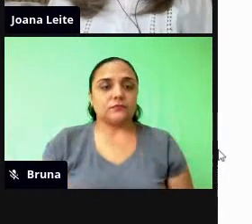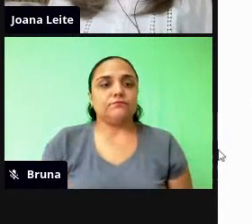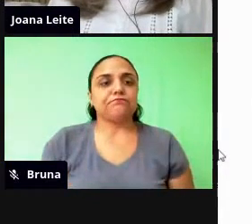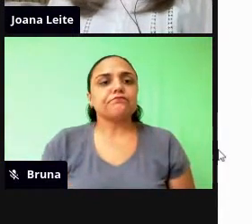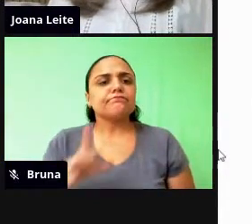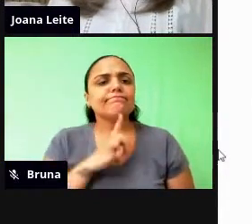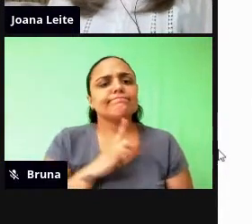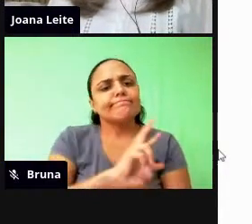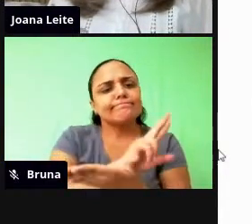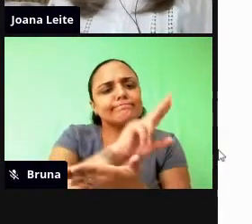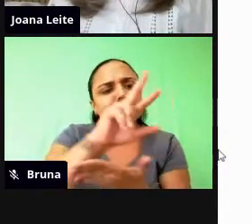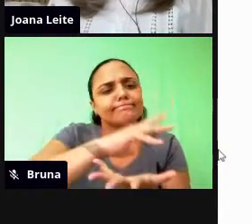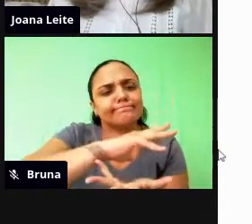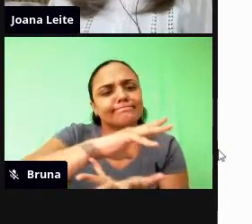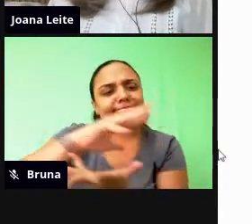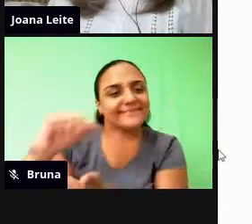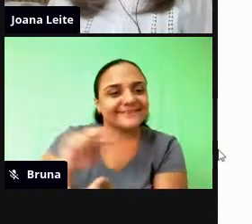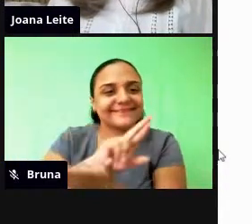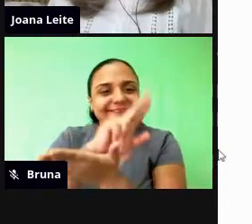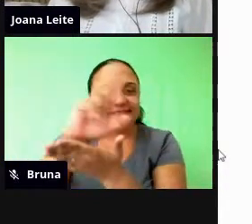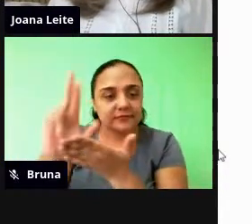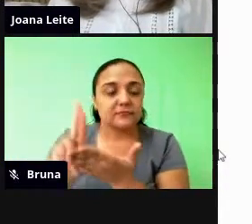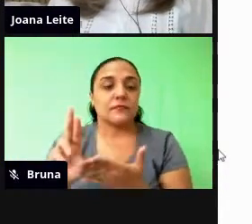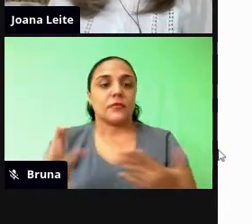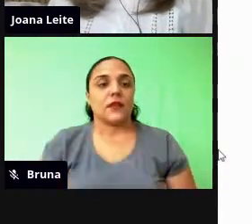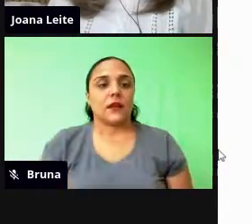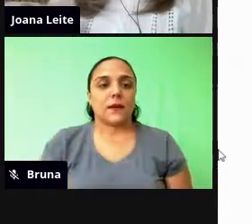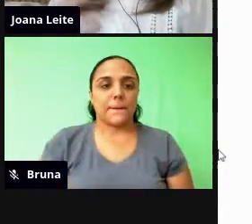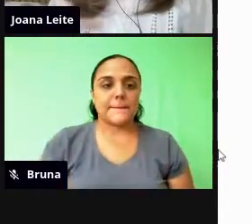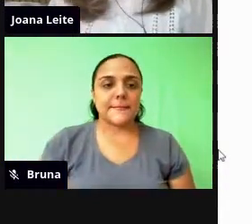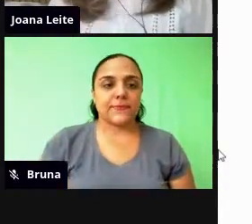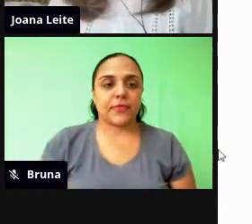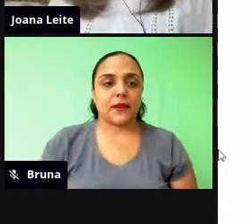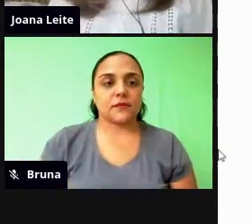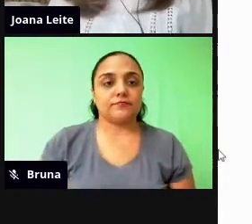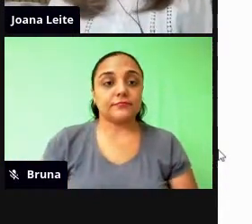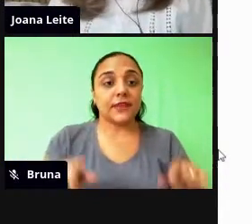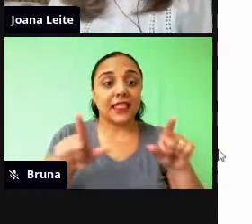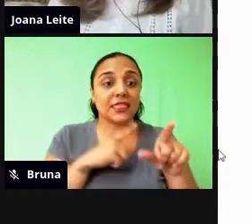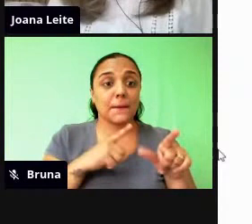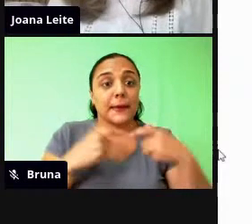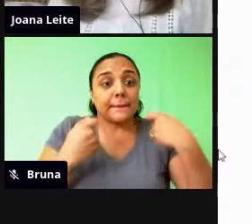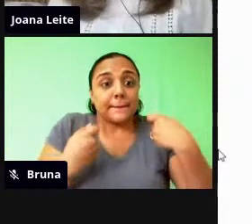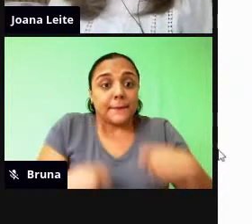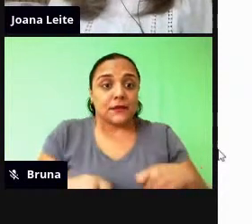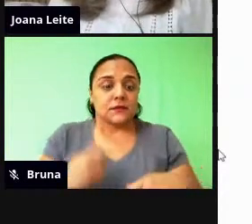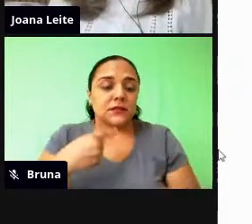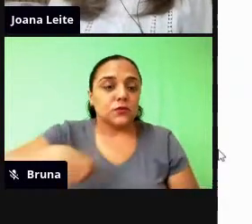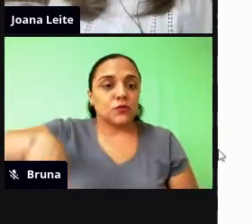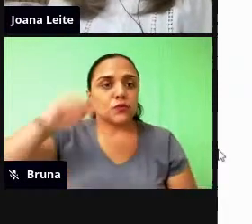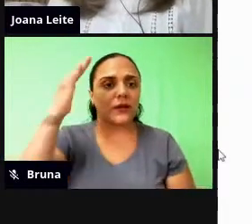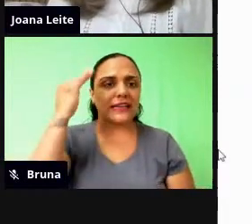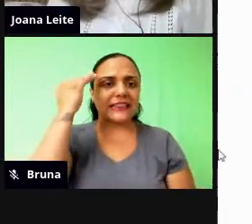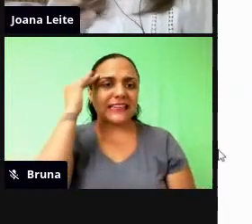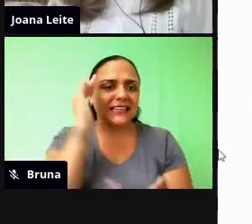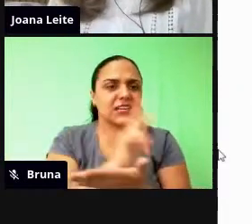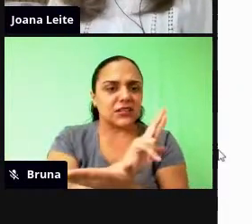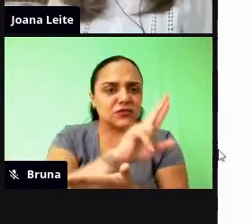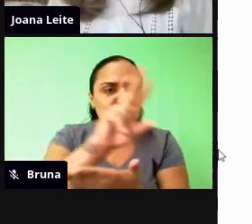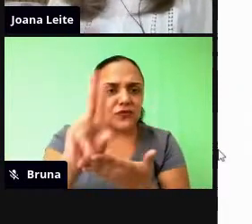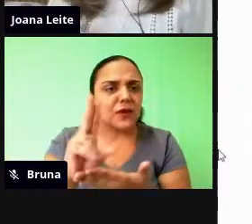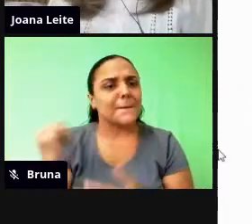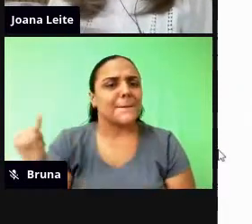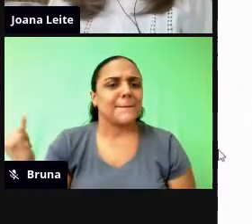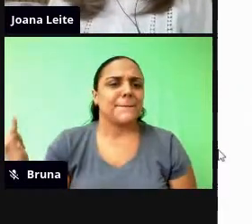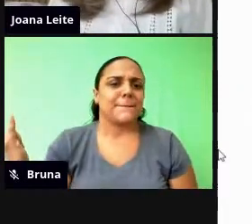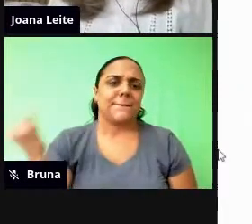diversidade é grande, né, e a necessidade de a gente compreender essa diversidade é